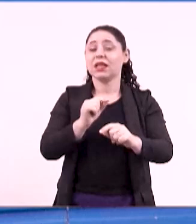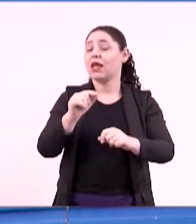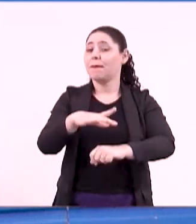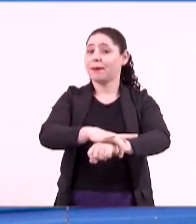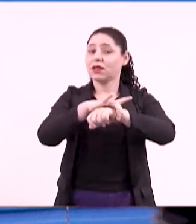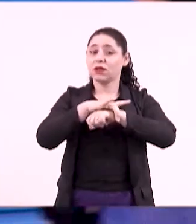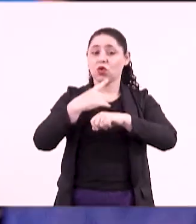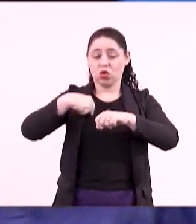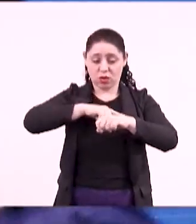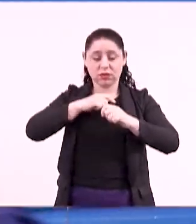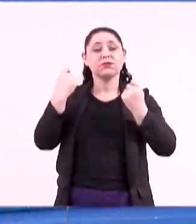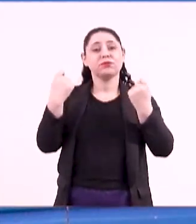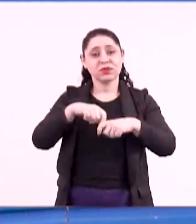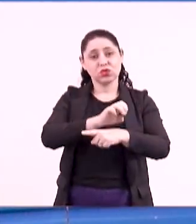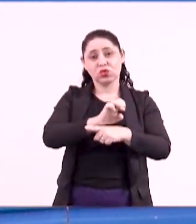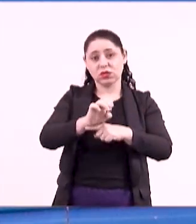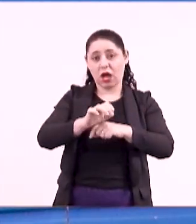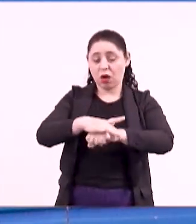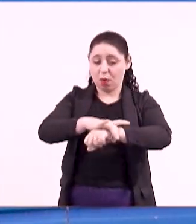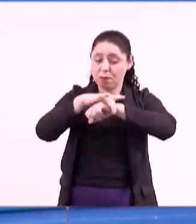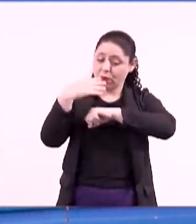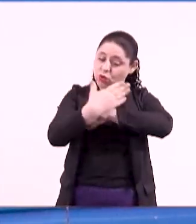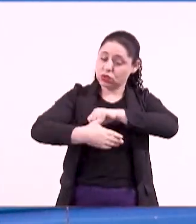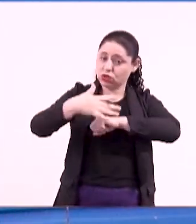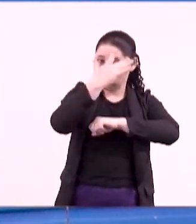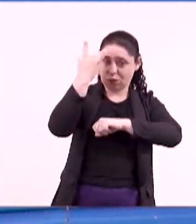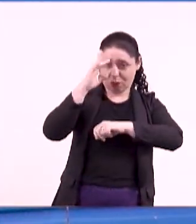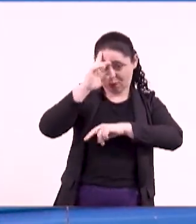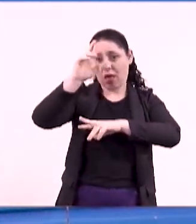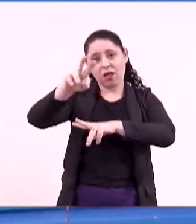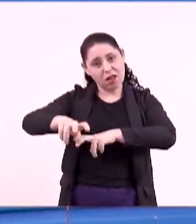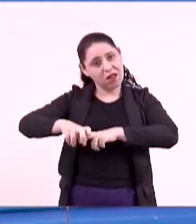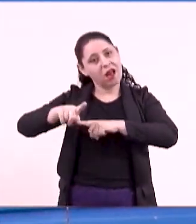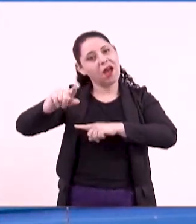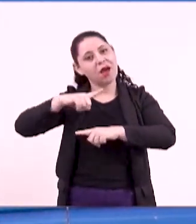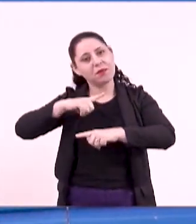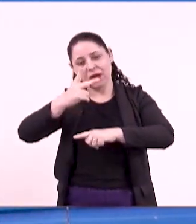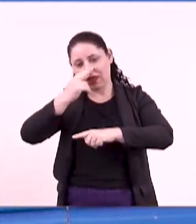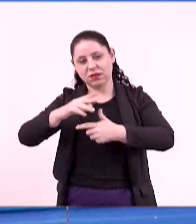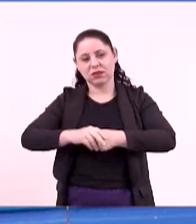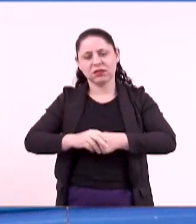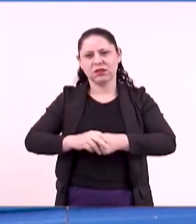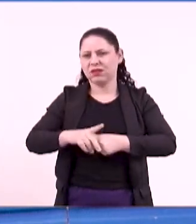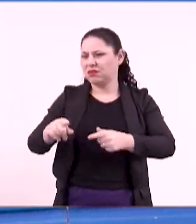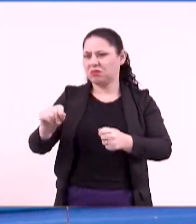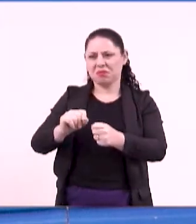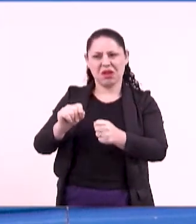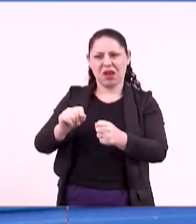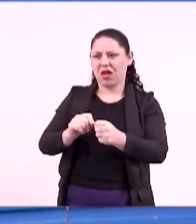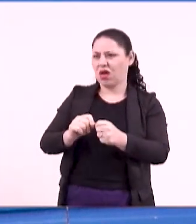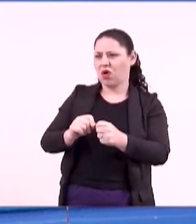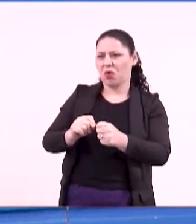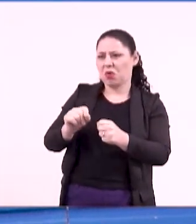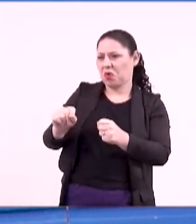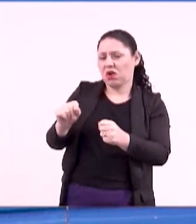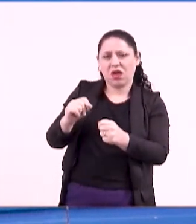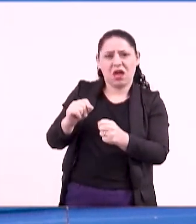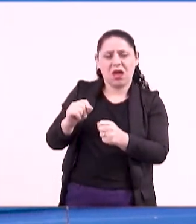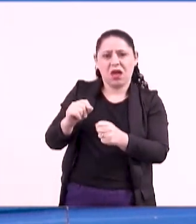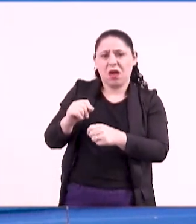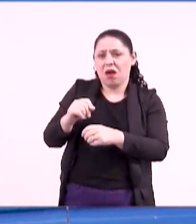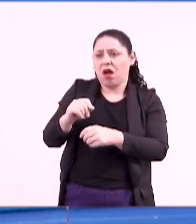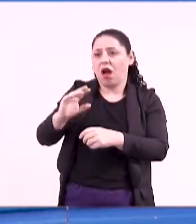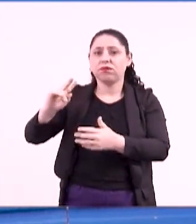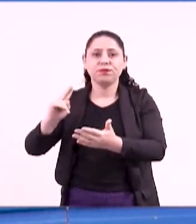Nós precisamos do Estado protegendo esses produtores que estão sendo jogados numa condição de absoluta